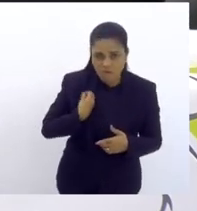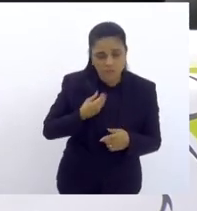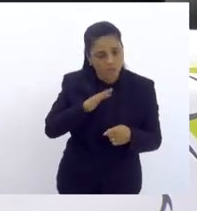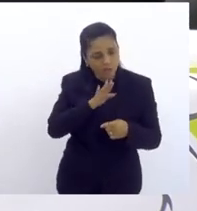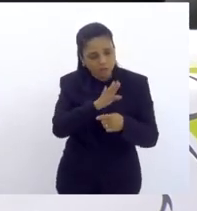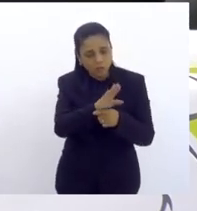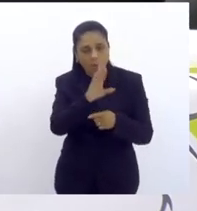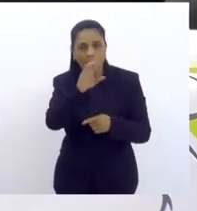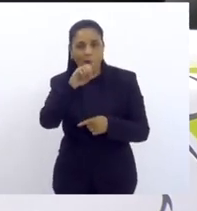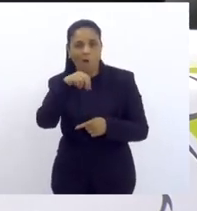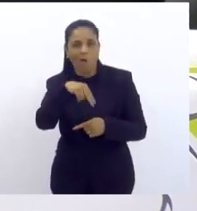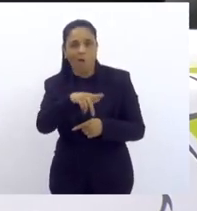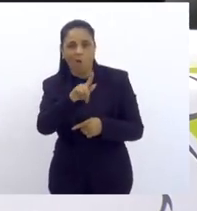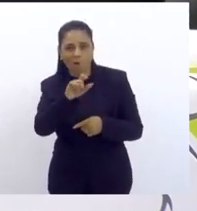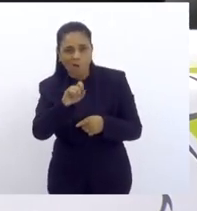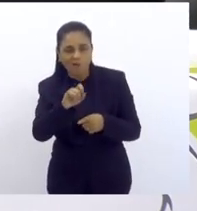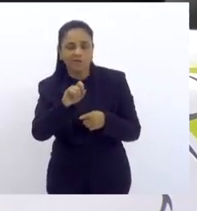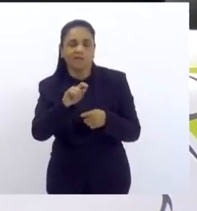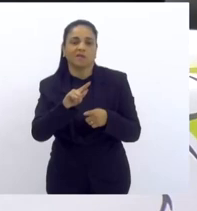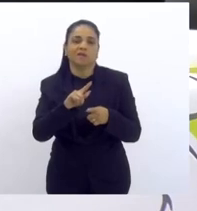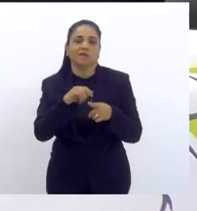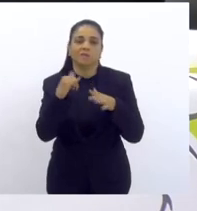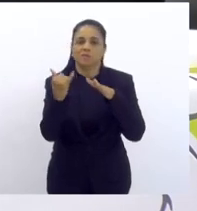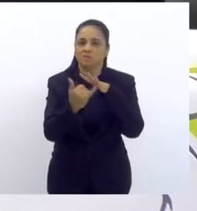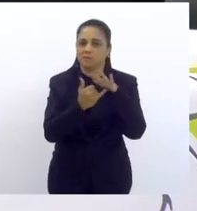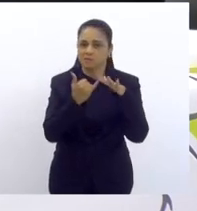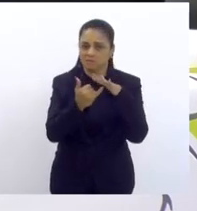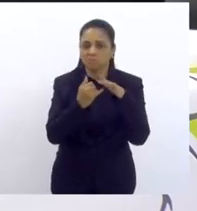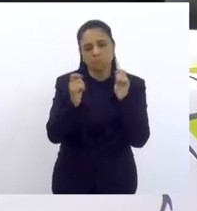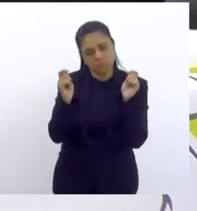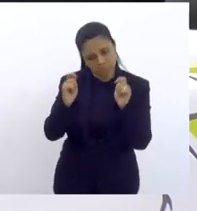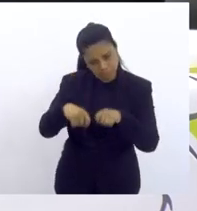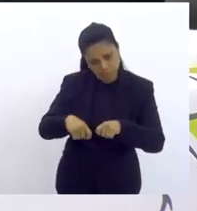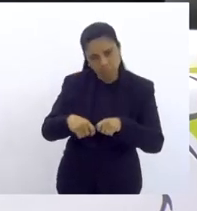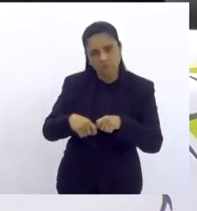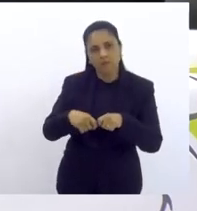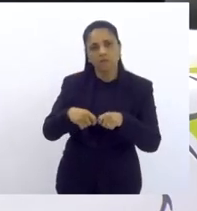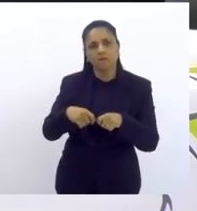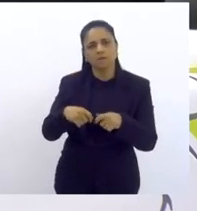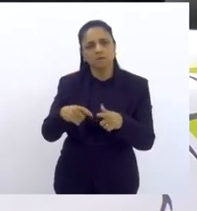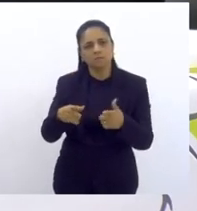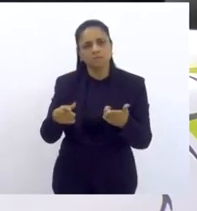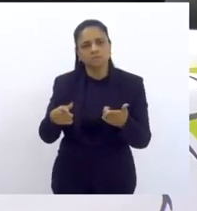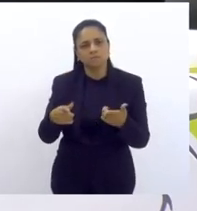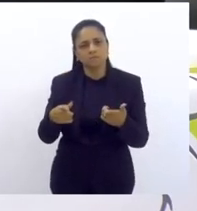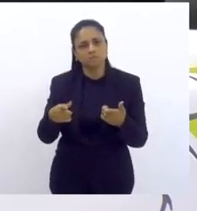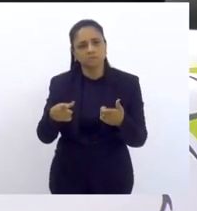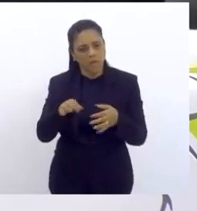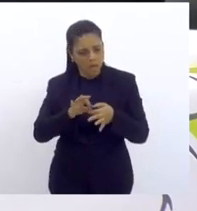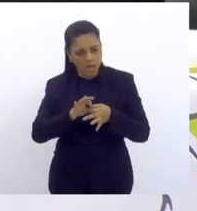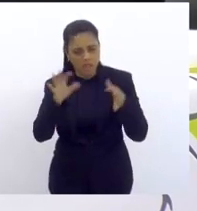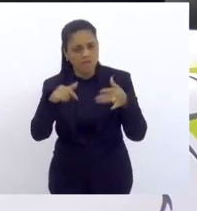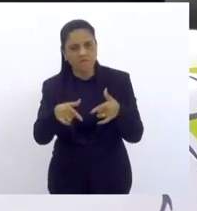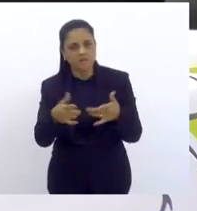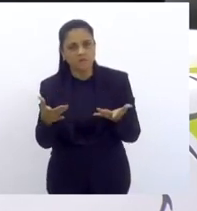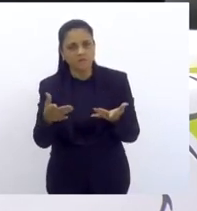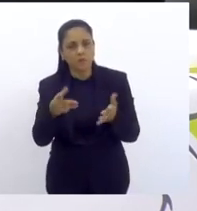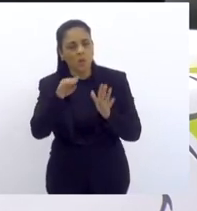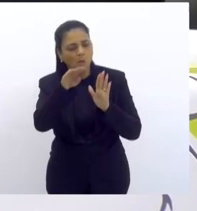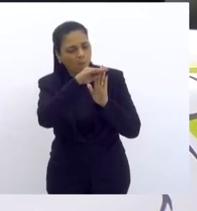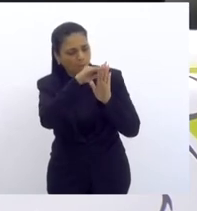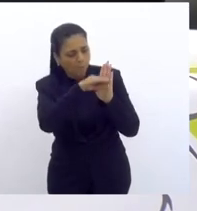uma ONG se ele quiser ajudar uma entidade ele tem que ter a possibilidade de fazer com projetos